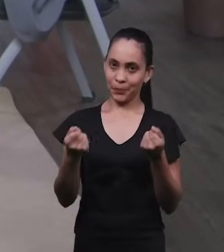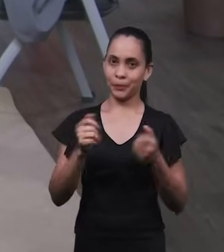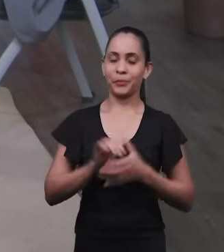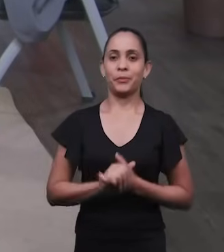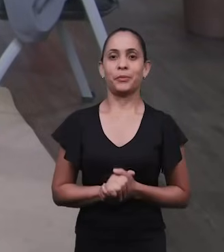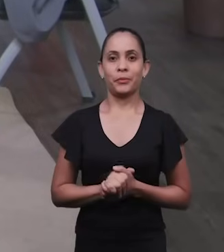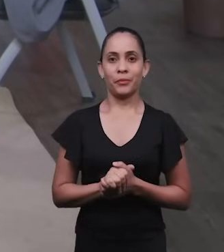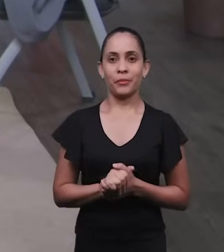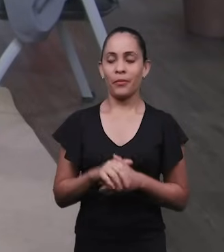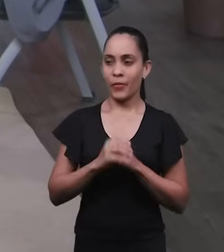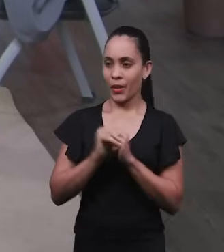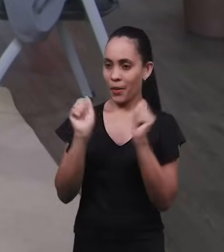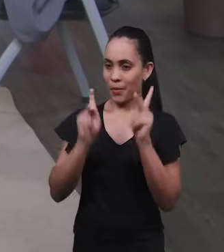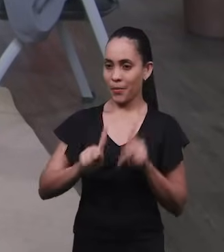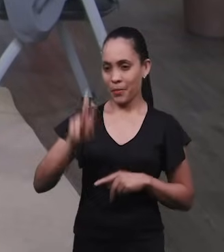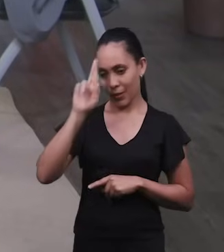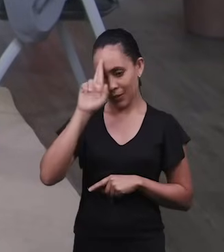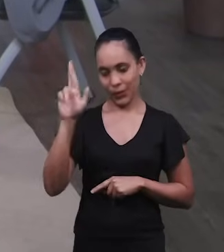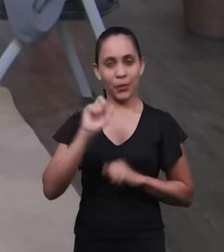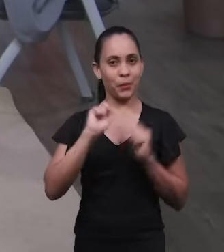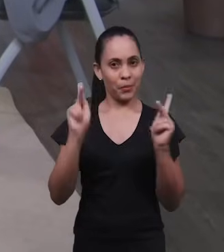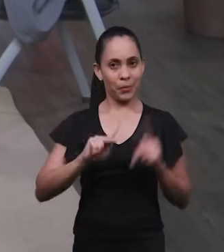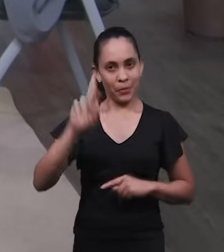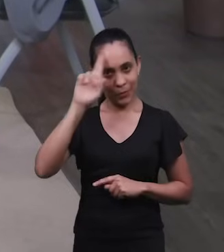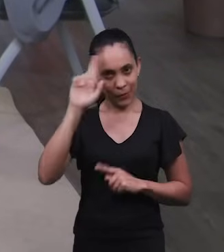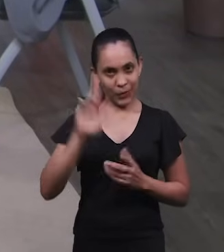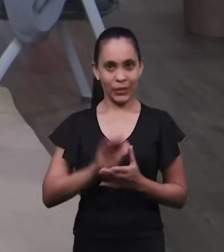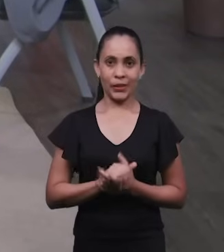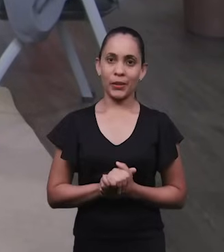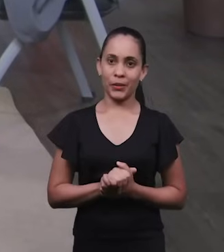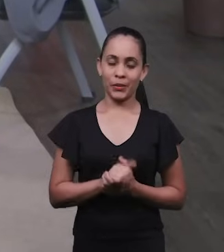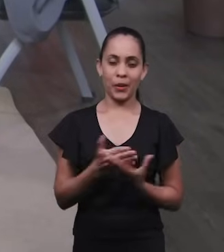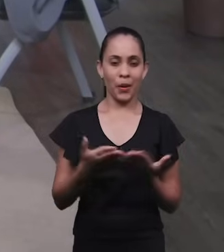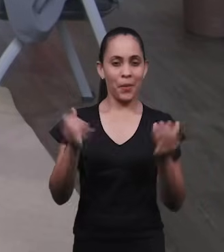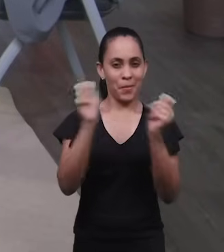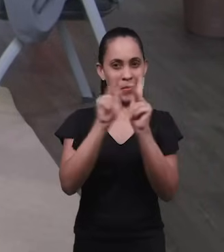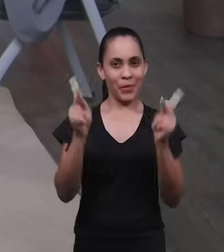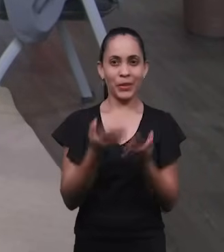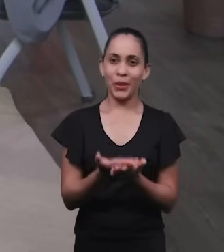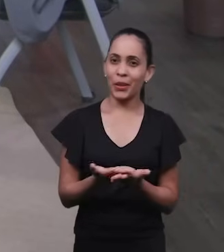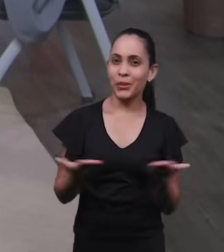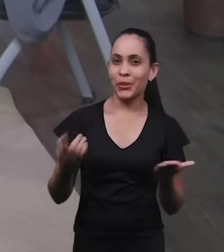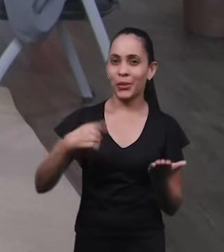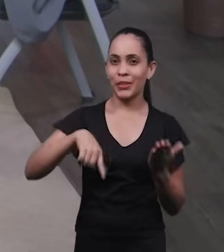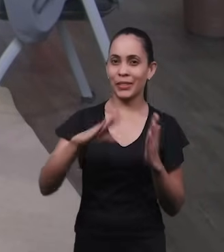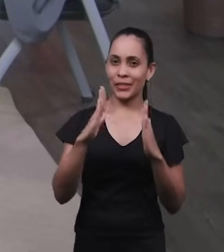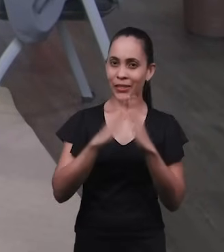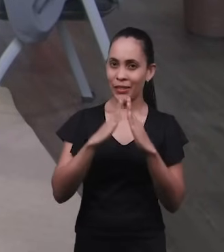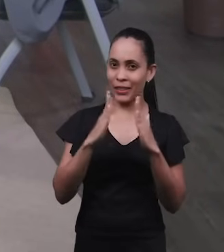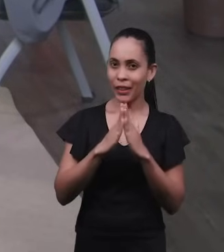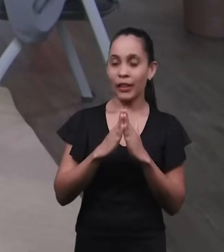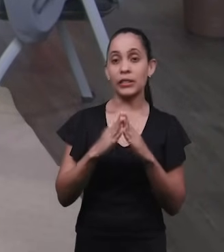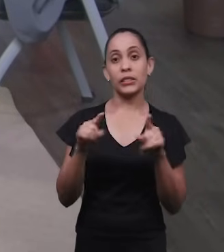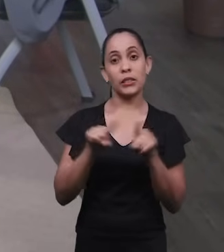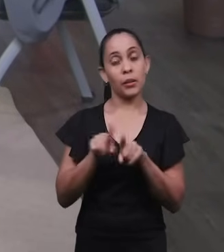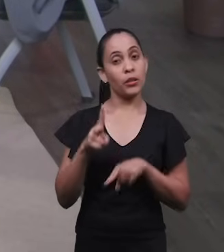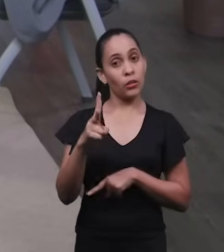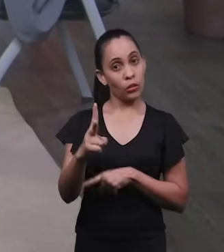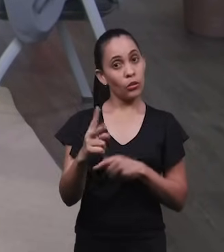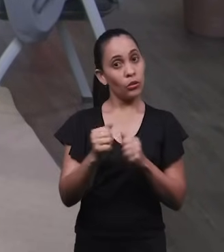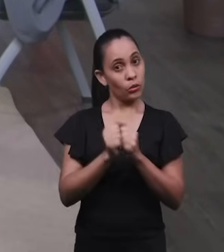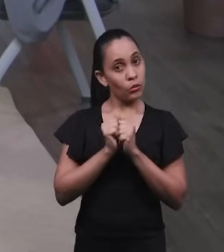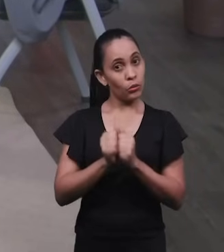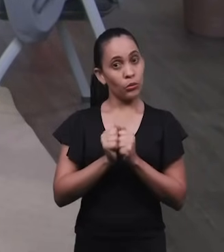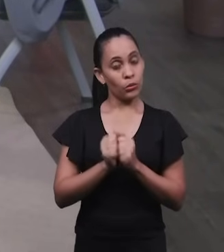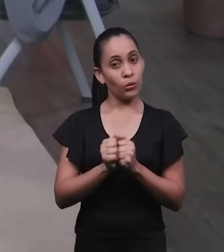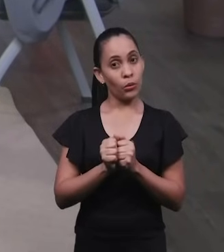de experiência. Glória a Deus. Paz do Senhor, Maravilha. pastores. Paz do Senhor. A paz do A paz Senhor. do Paz do Senhor. A paz do Senhor a todos que estão em casa e nos